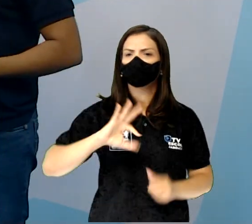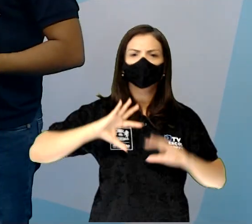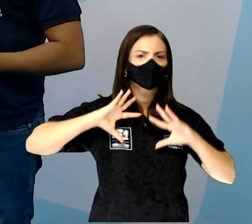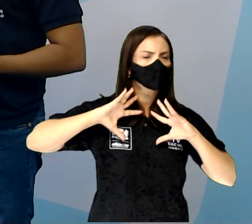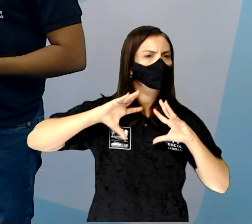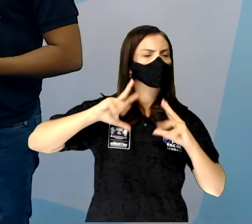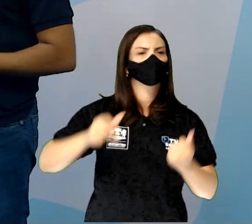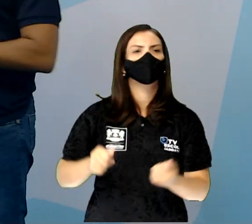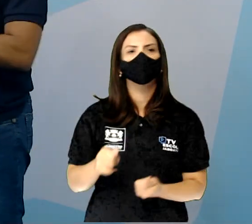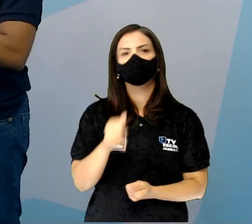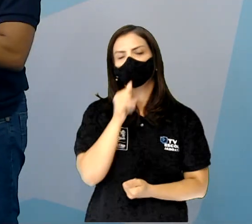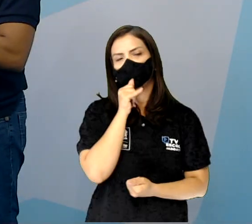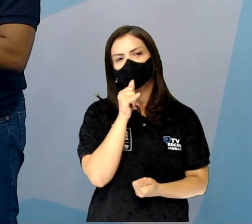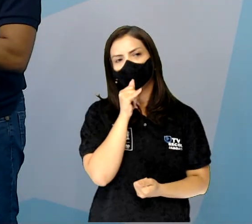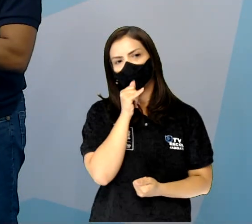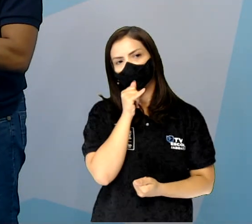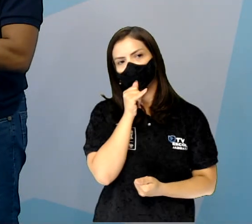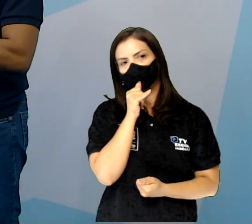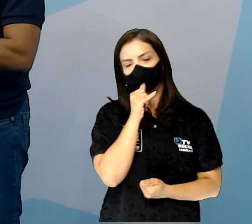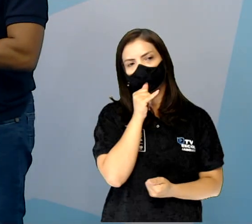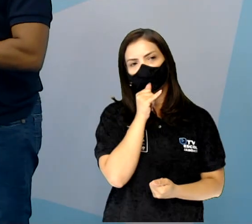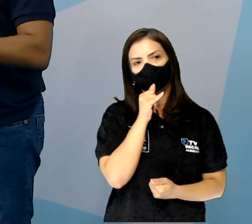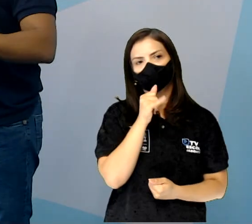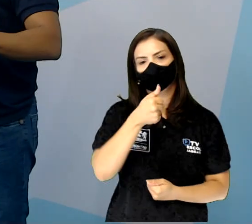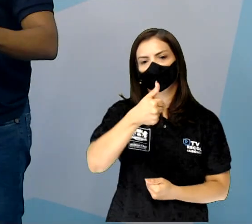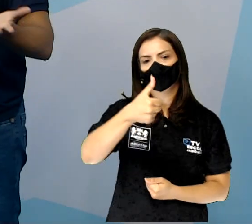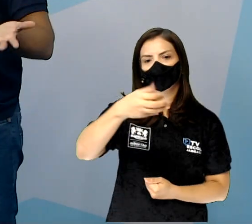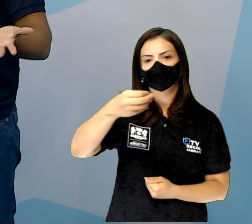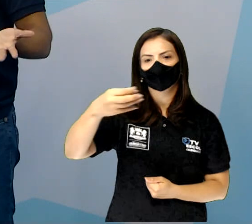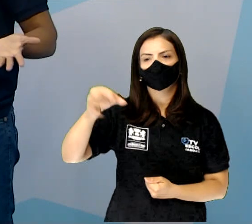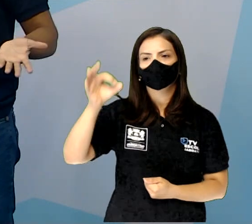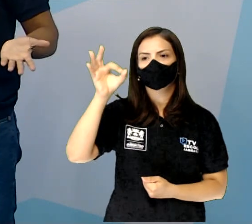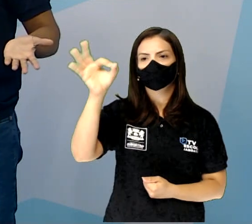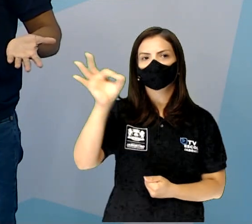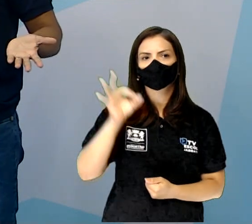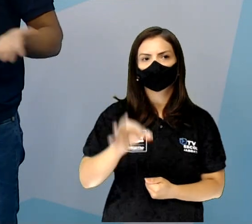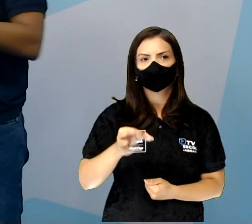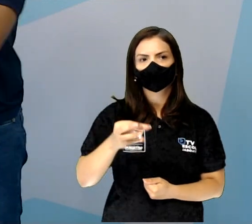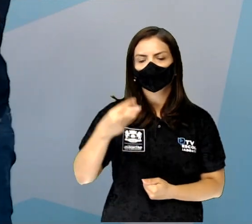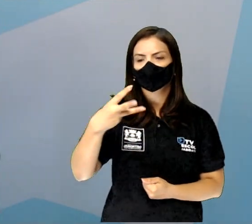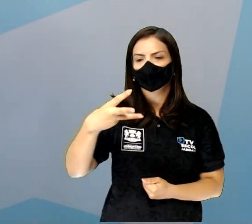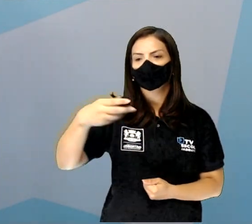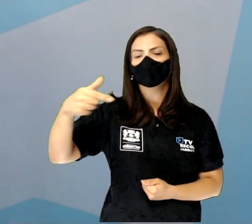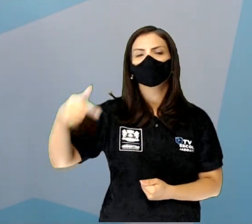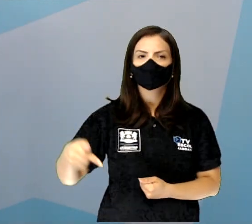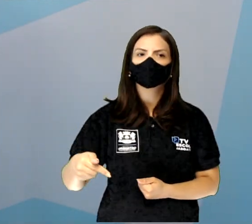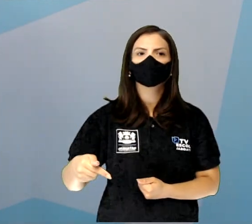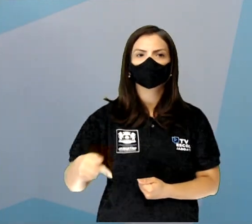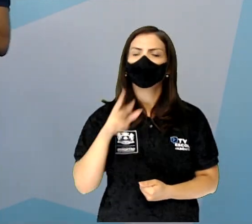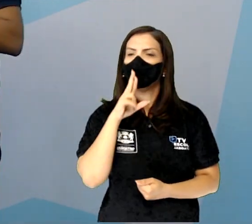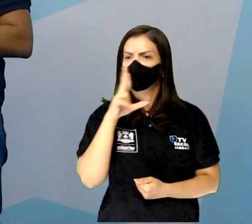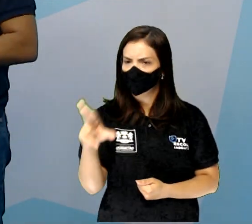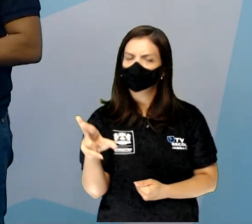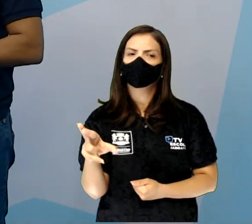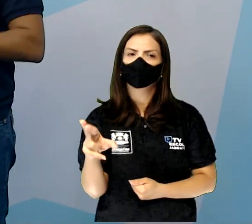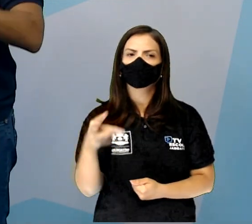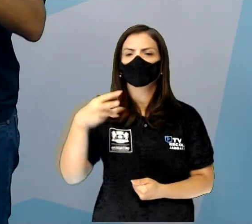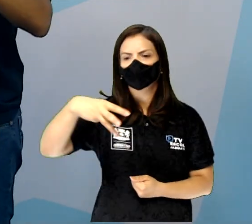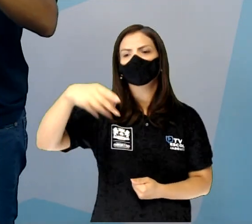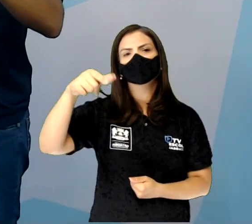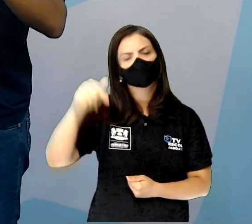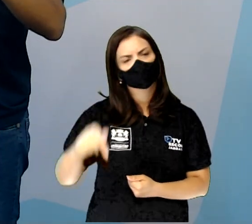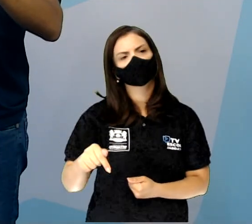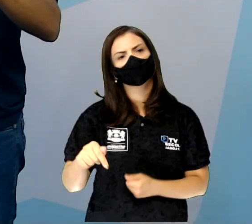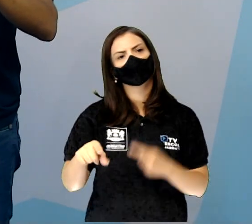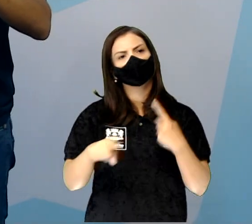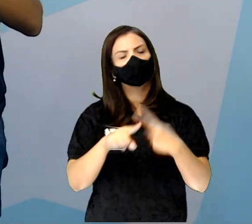Então, por exemplo, ó, eu tenho aqui 100% 37, quanto é que vai ser? É o próprio 37, porque 100% é tudo.